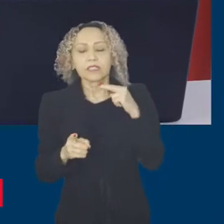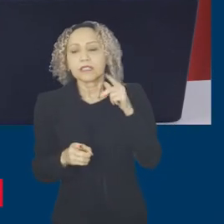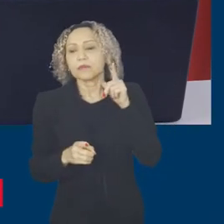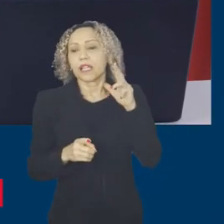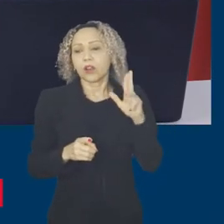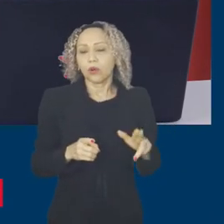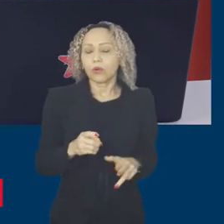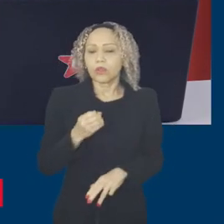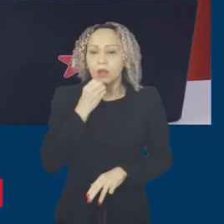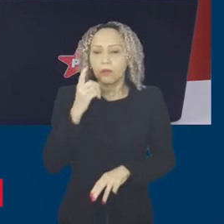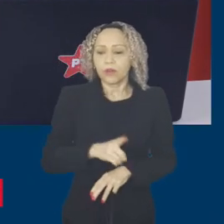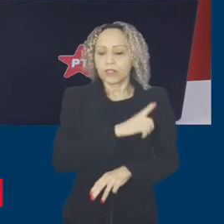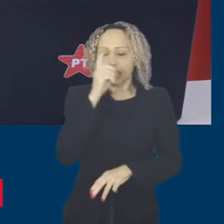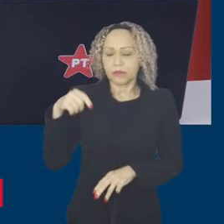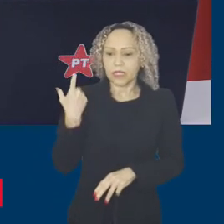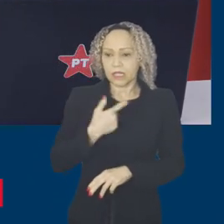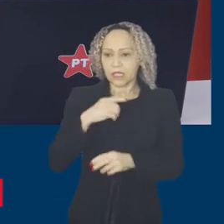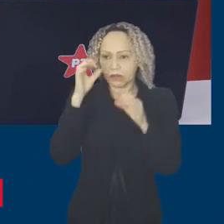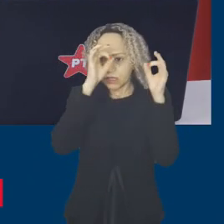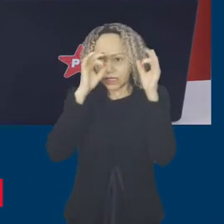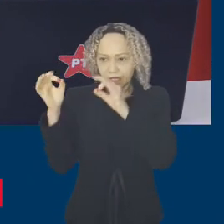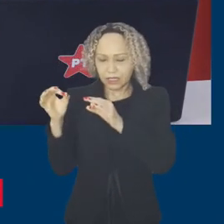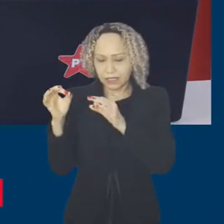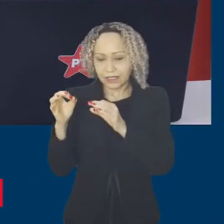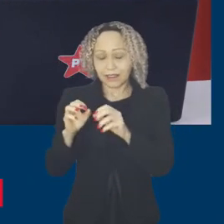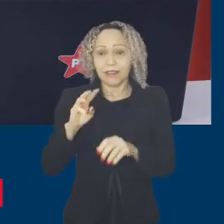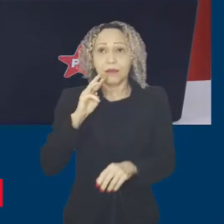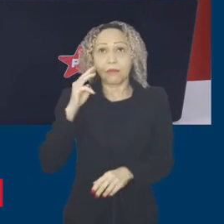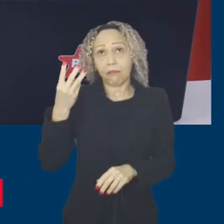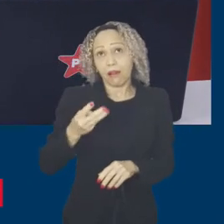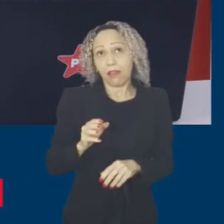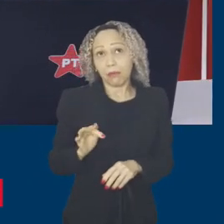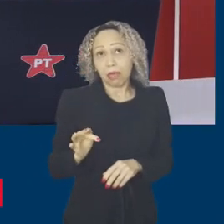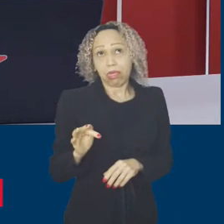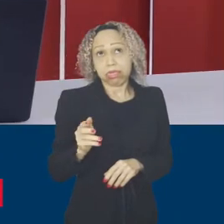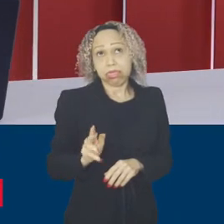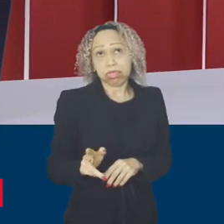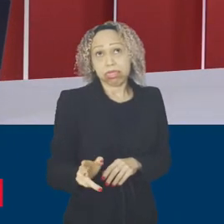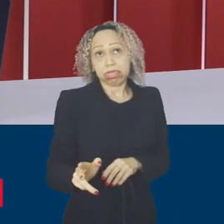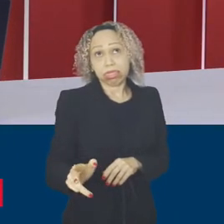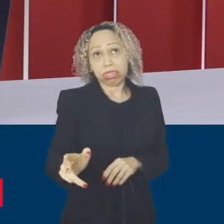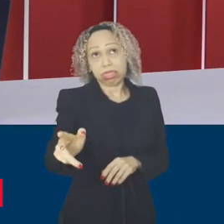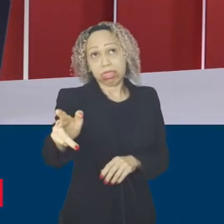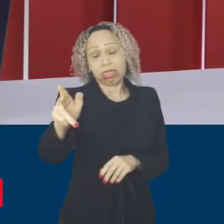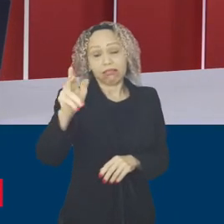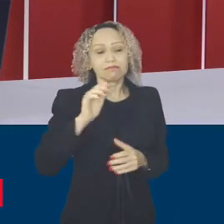quem nos assiste aí. E é março forever, né? Não acaba nunca. Faltam